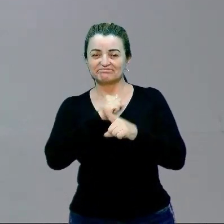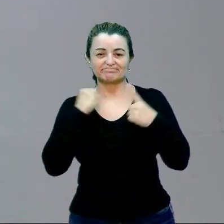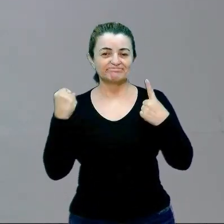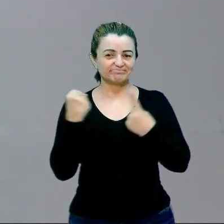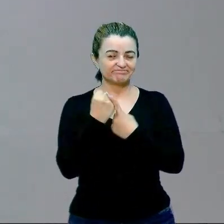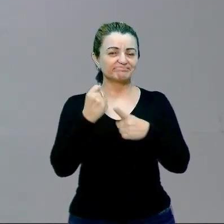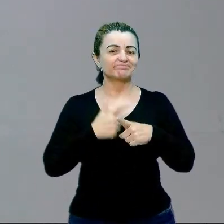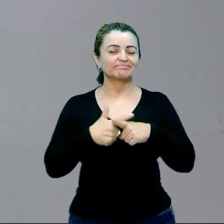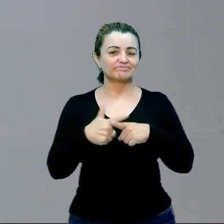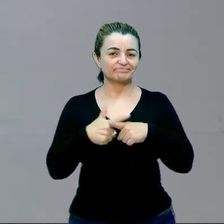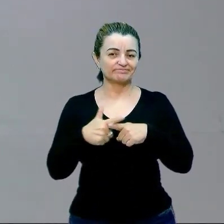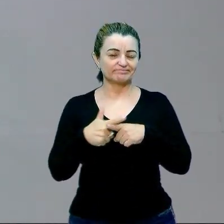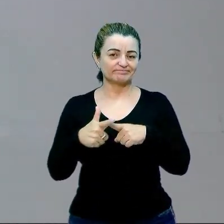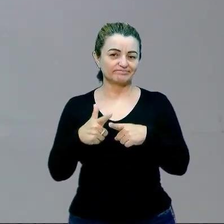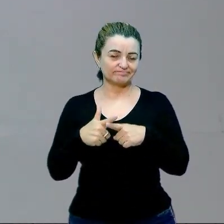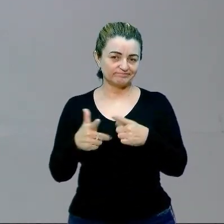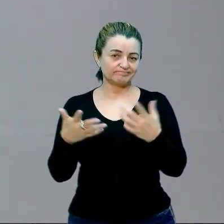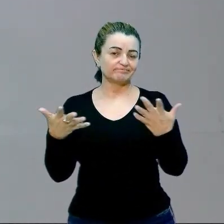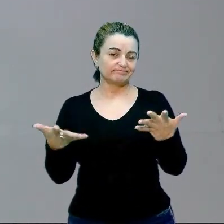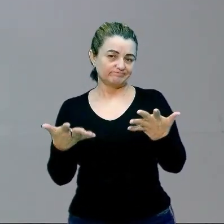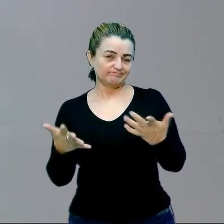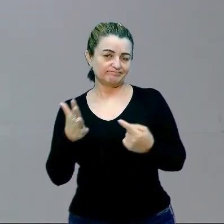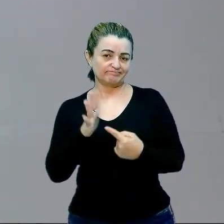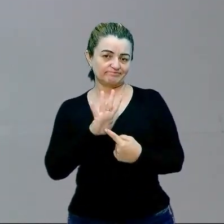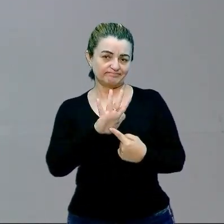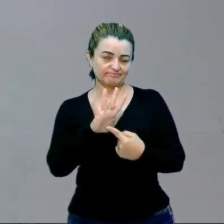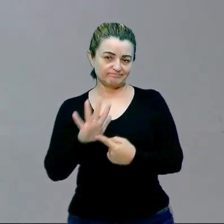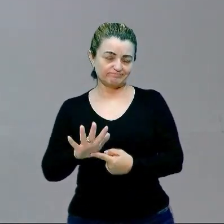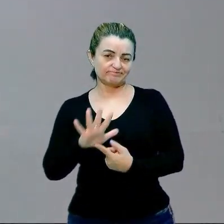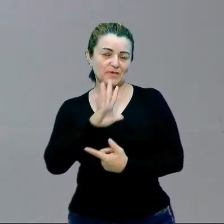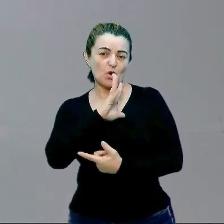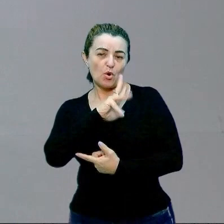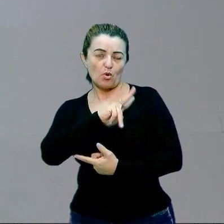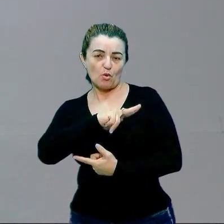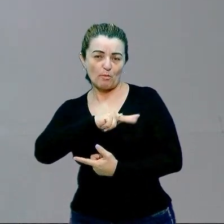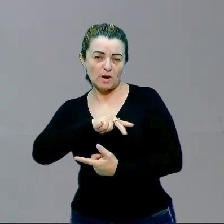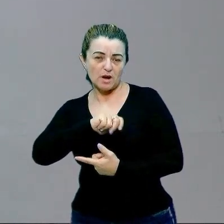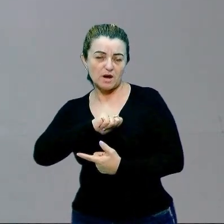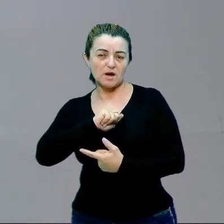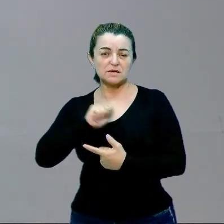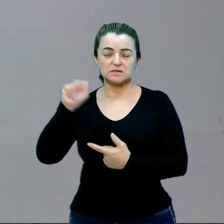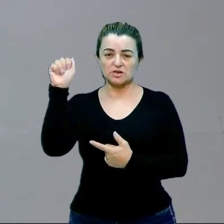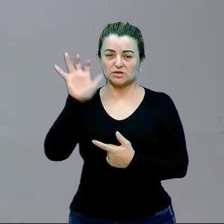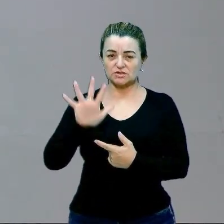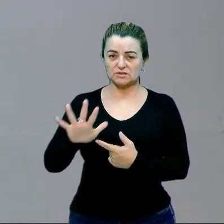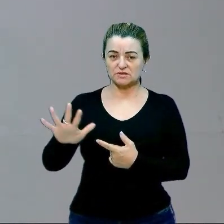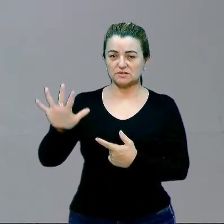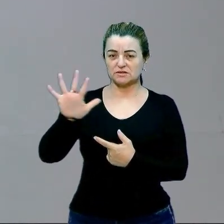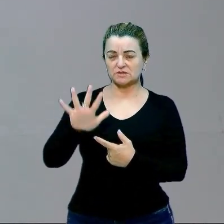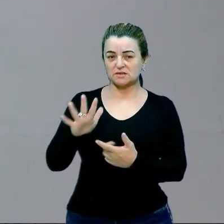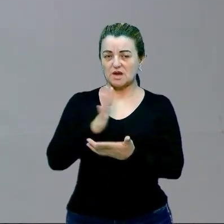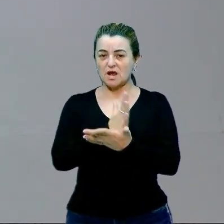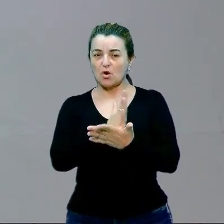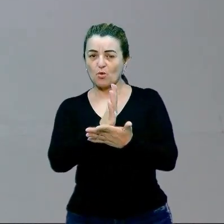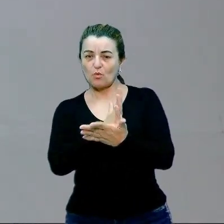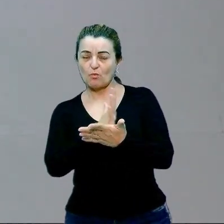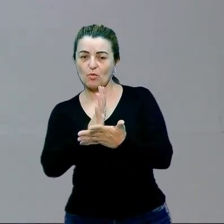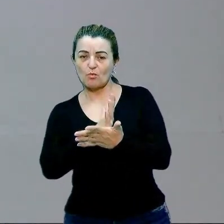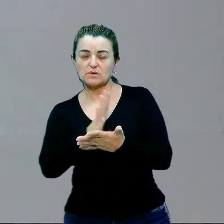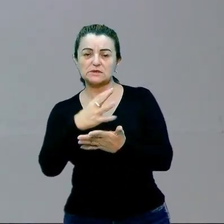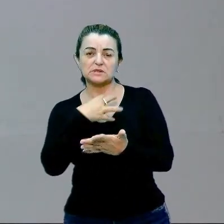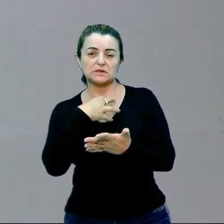problemas sociais. É tanto que a gente vai falar de romance regionalista, enfim, de algumas características aí